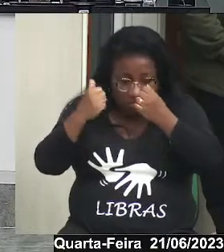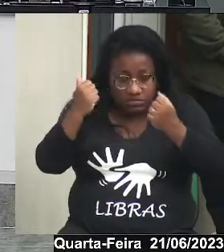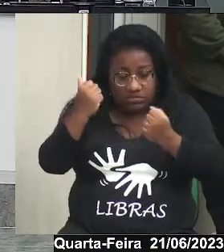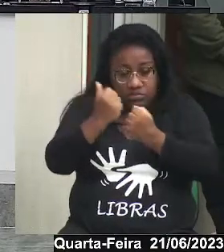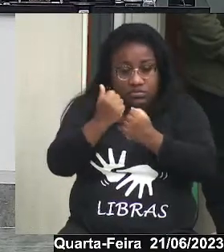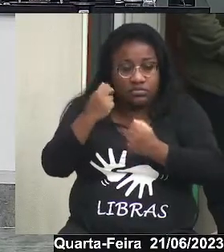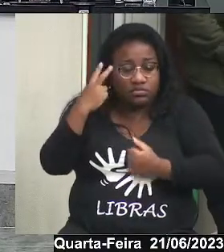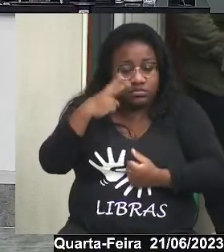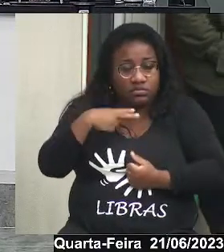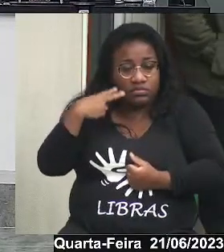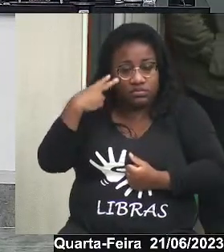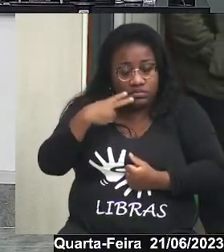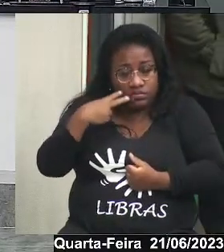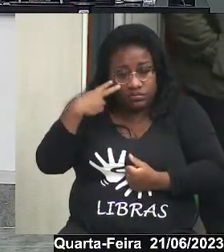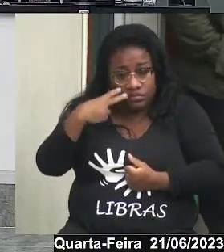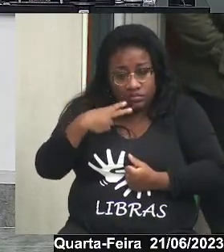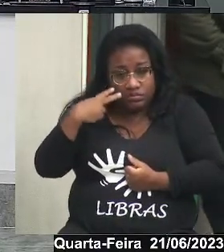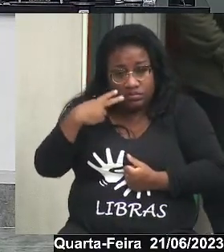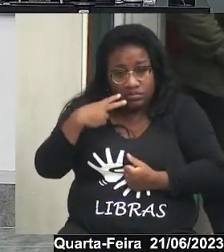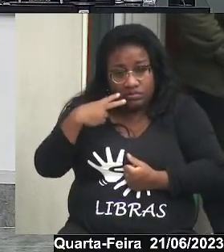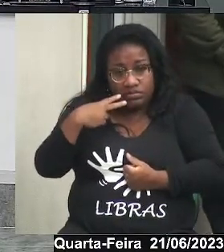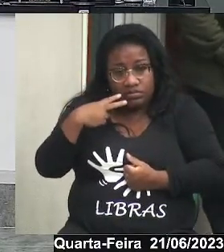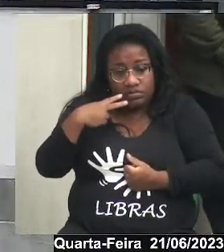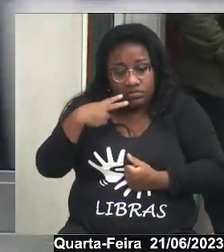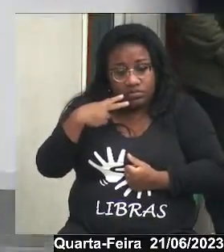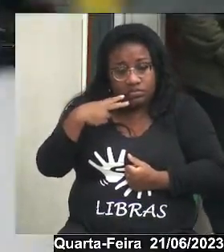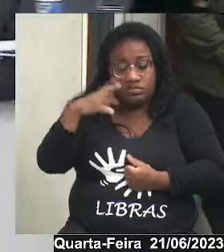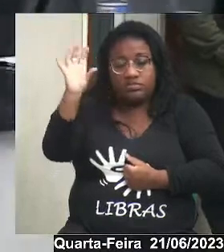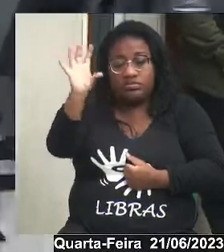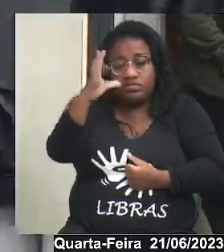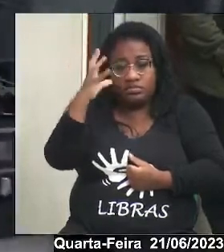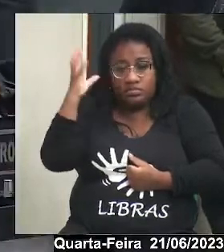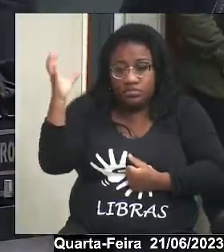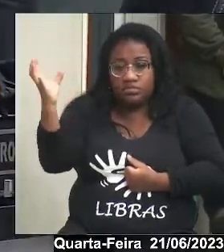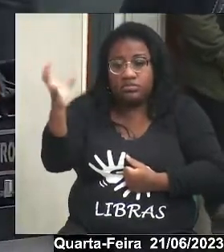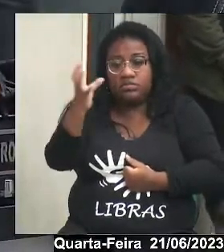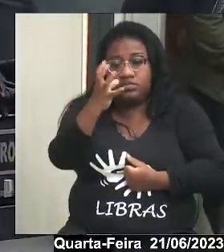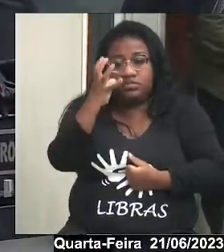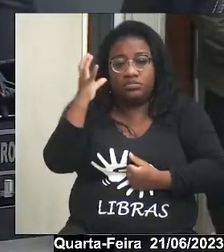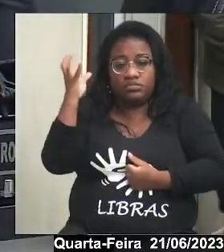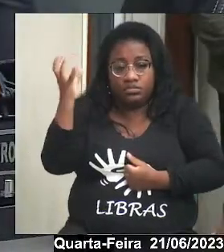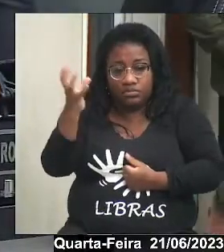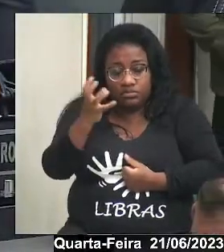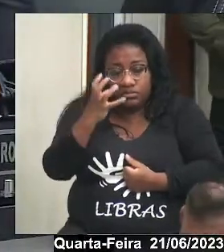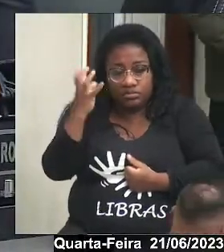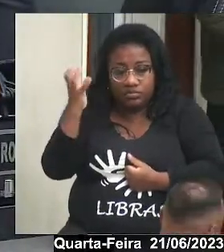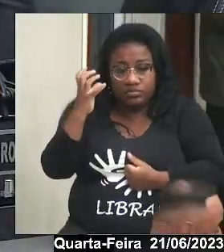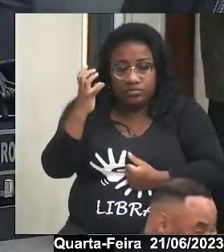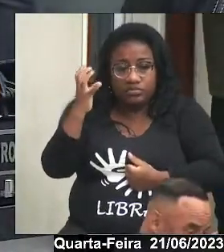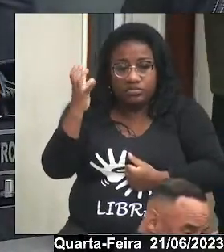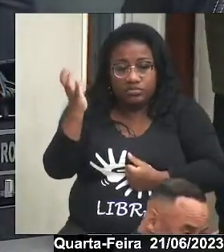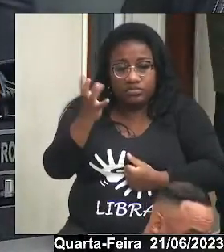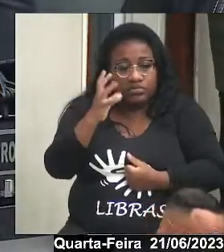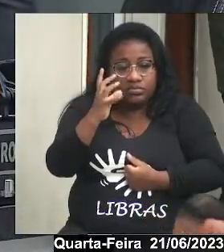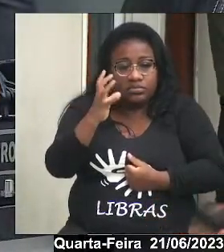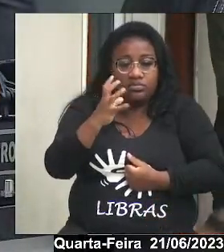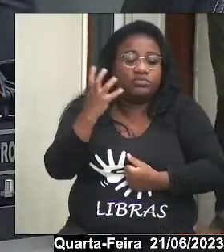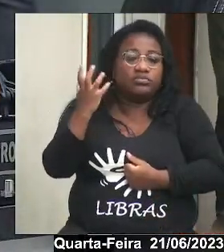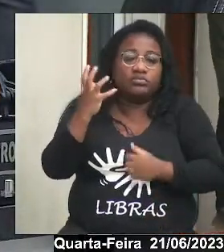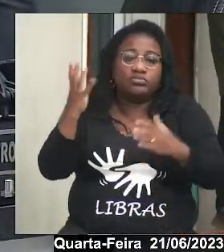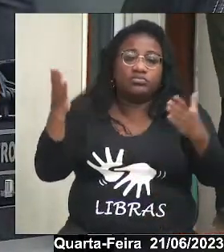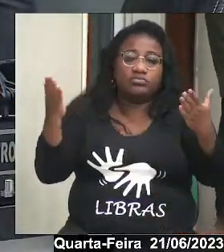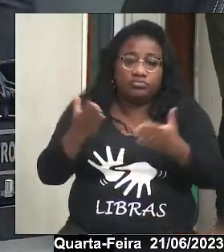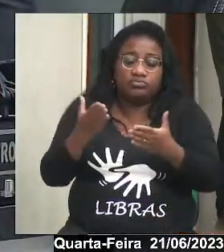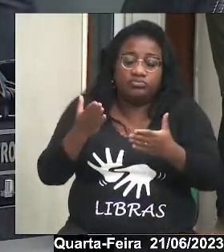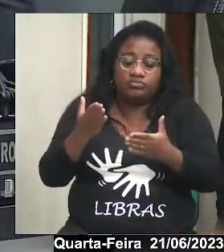pedir o apoio de todos os vereadores, principalmente na questão do ecologista. Lá nós estamos tendo uma questão onde que eu até fiz já uma